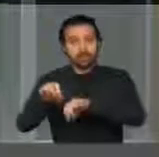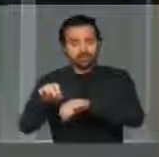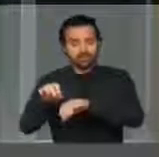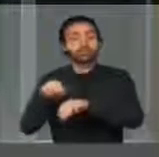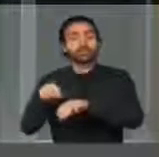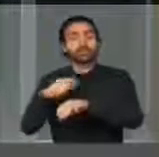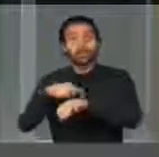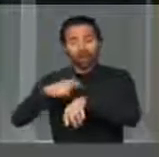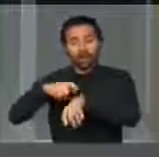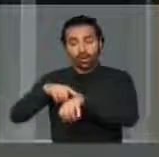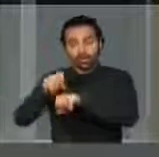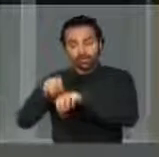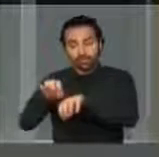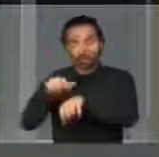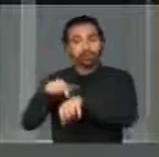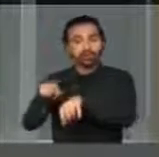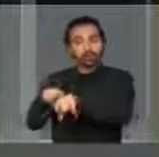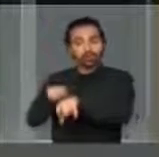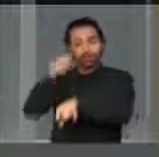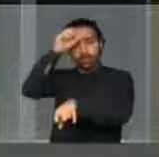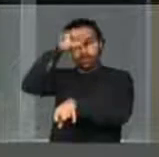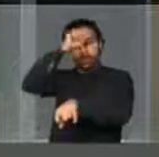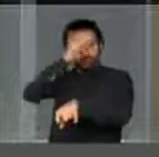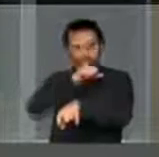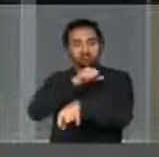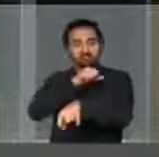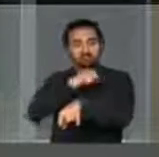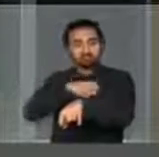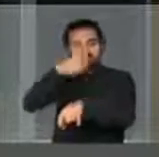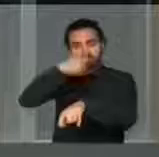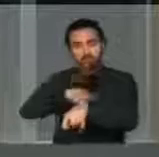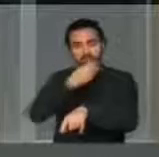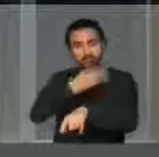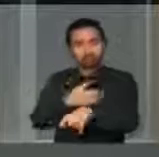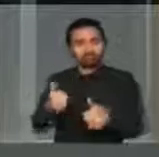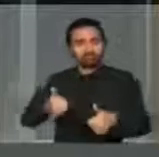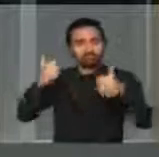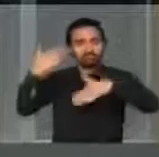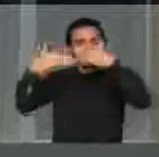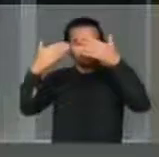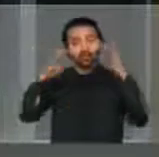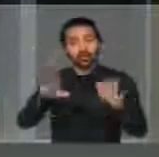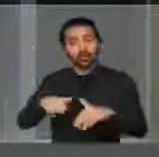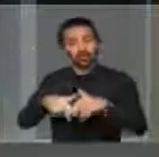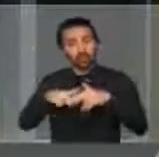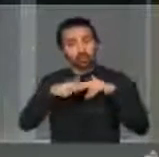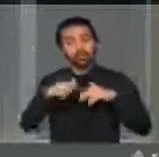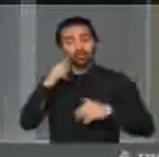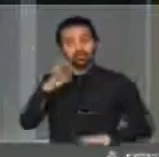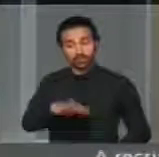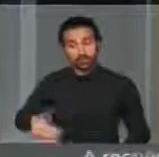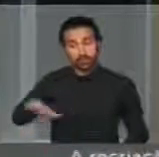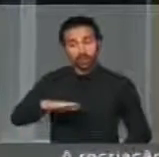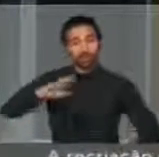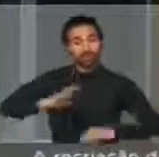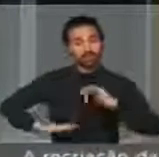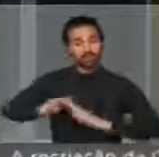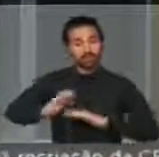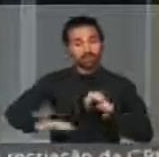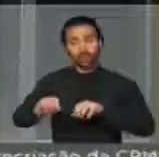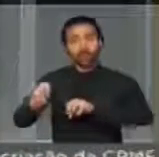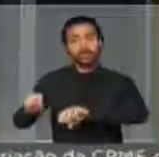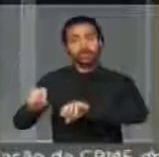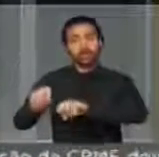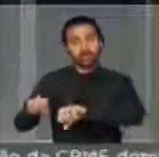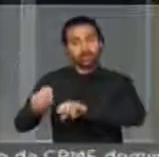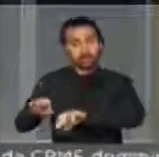ensina. É preciso, ao lado de destacar que essa categoria profissional dos educadores, das